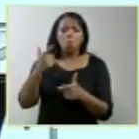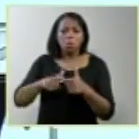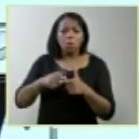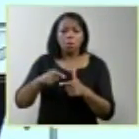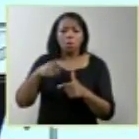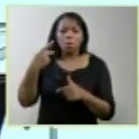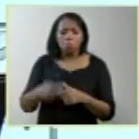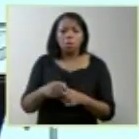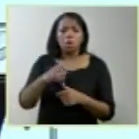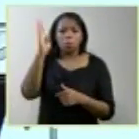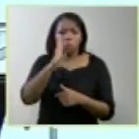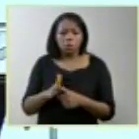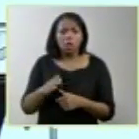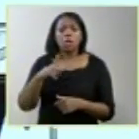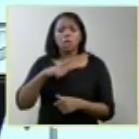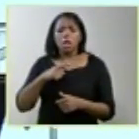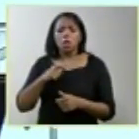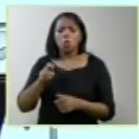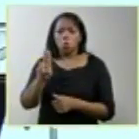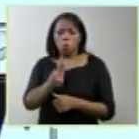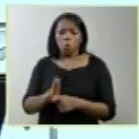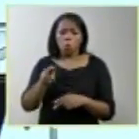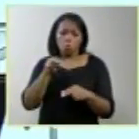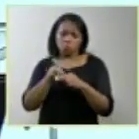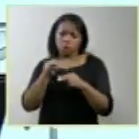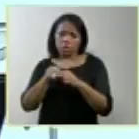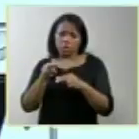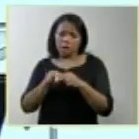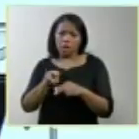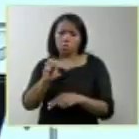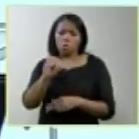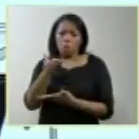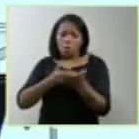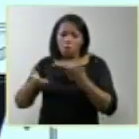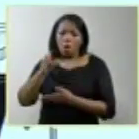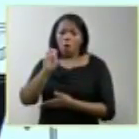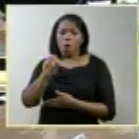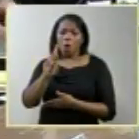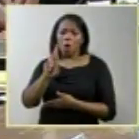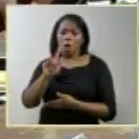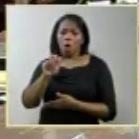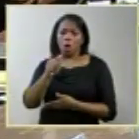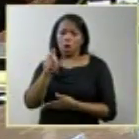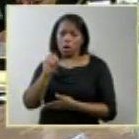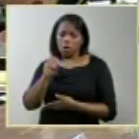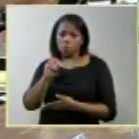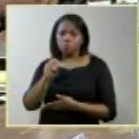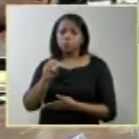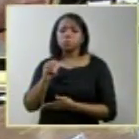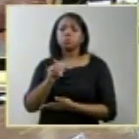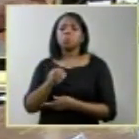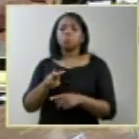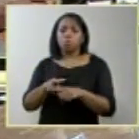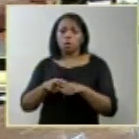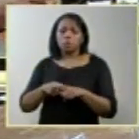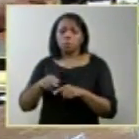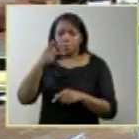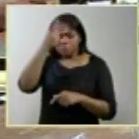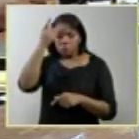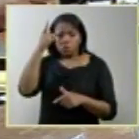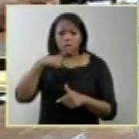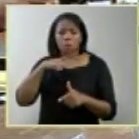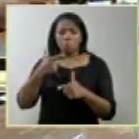sido utilizado órgãos de anencéfalo para transplantes até hoje. Gostaria de agradecer ao Dr. Salmo Rasquin a sua